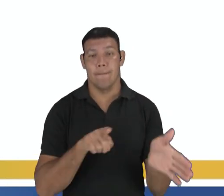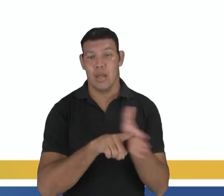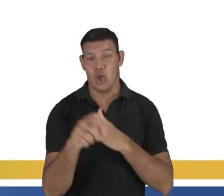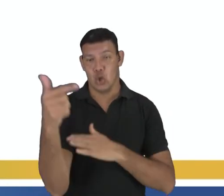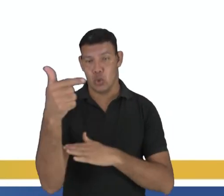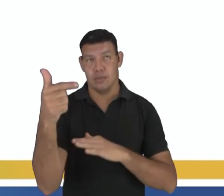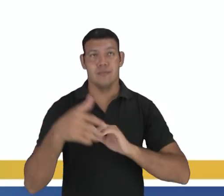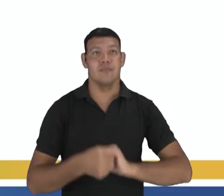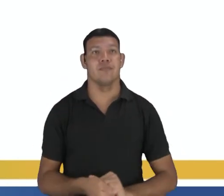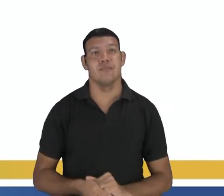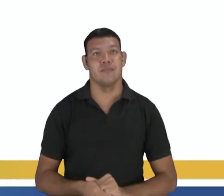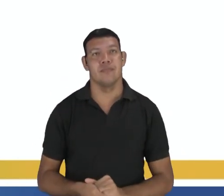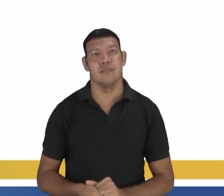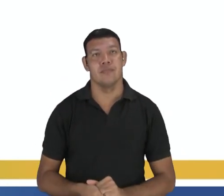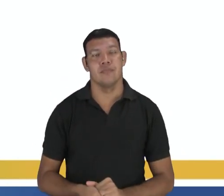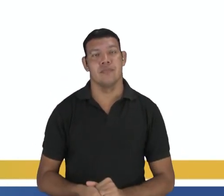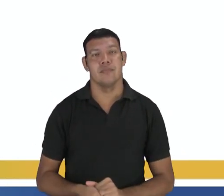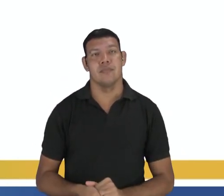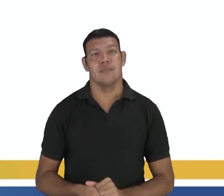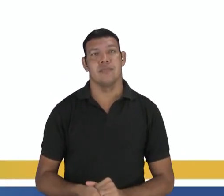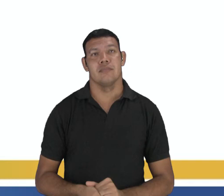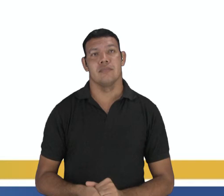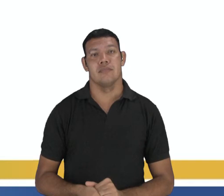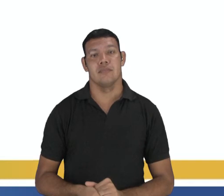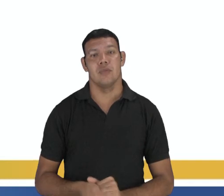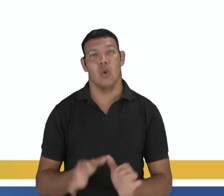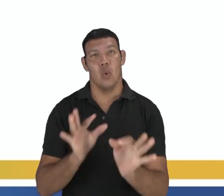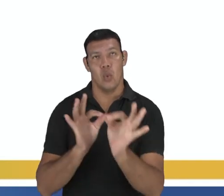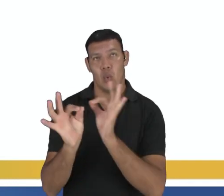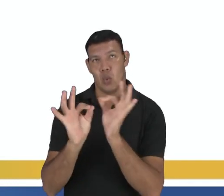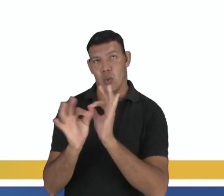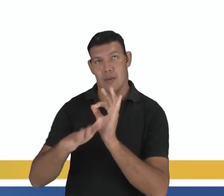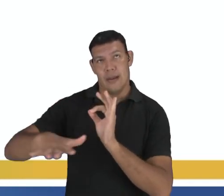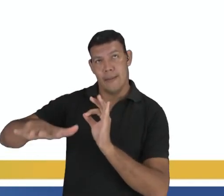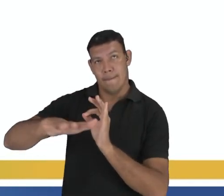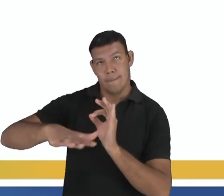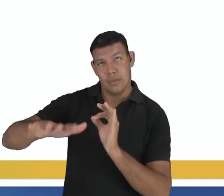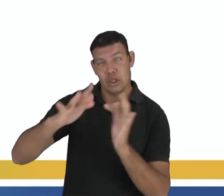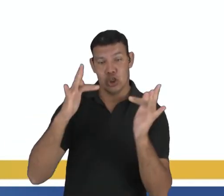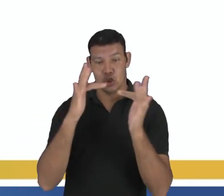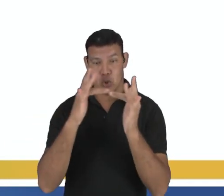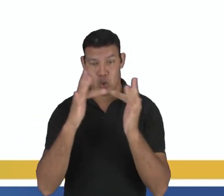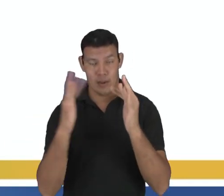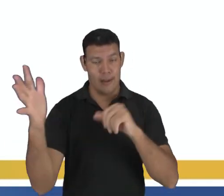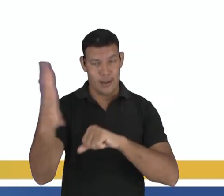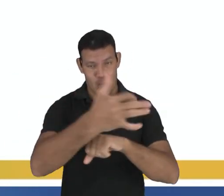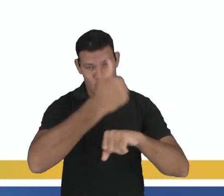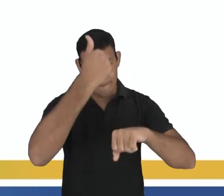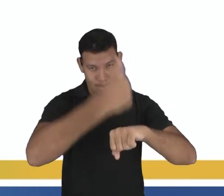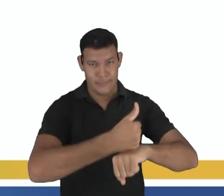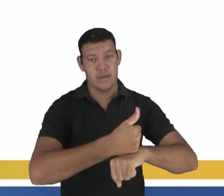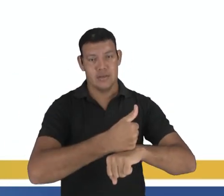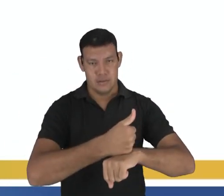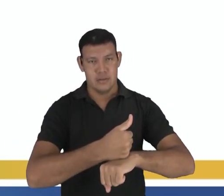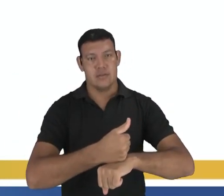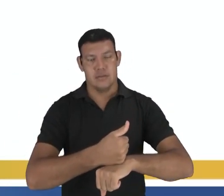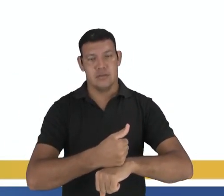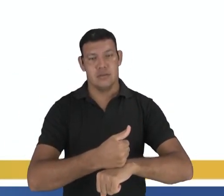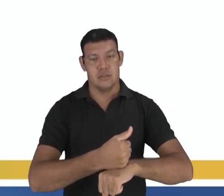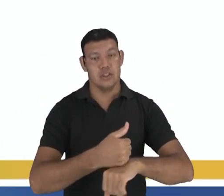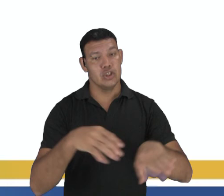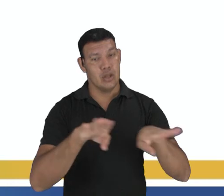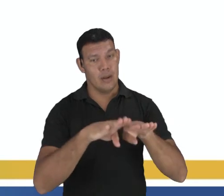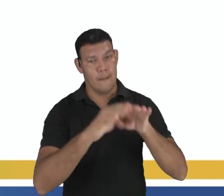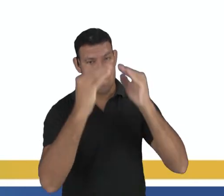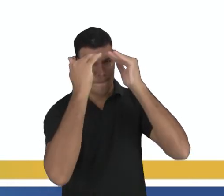questão. Como foi estabelecido a organização do espaço no contato entre os colonizadores e os